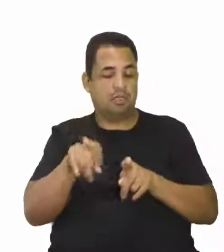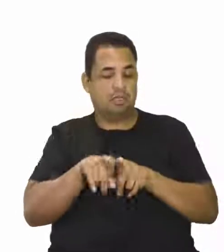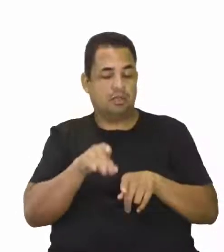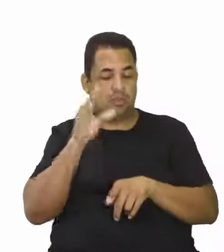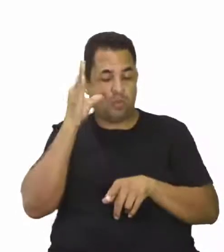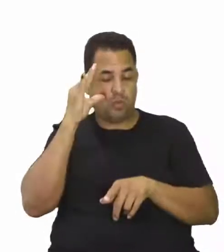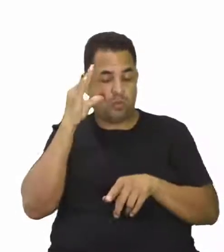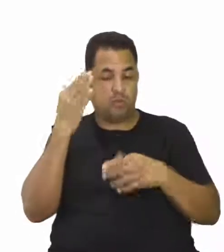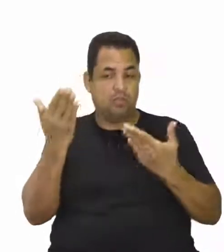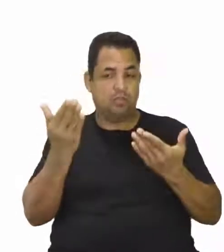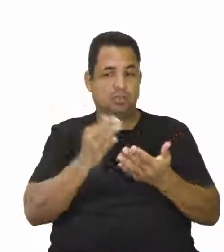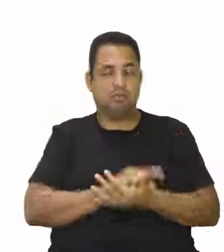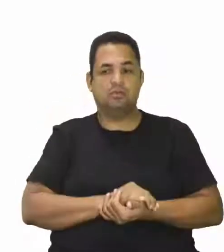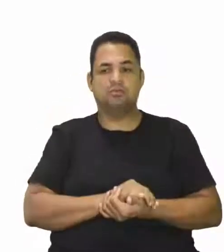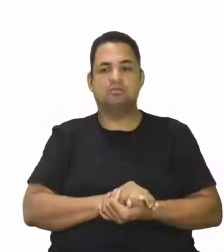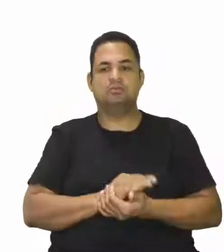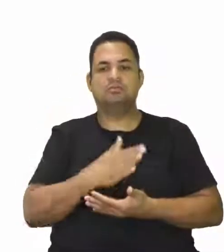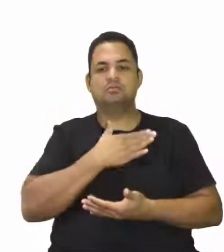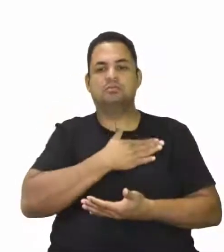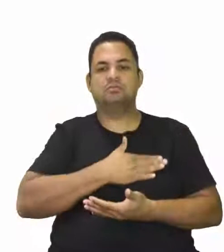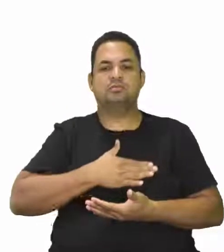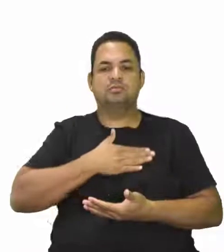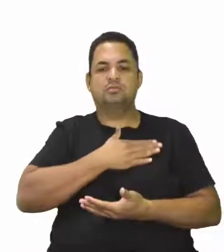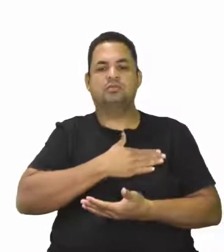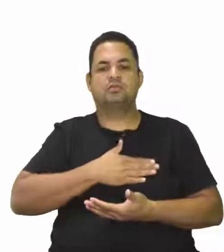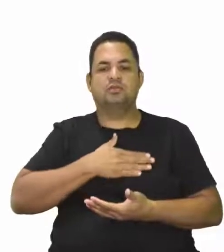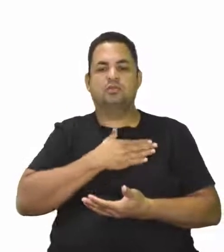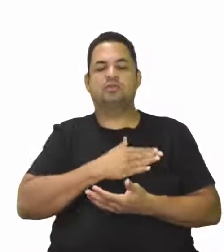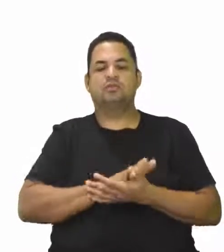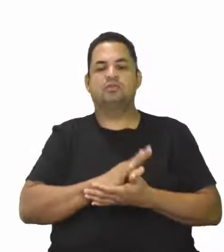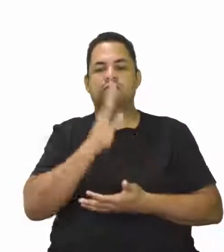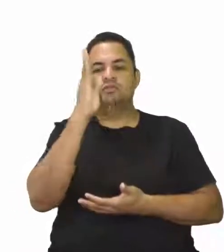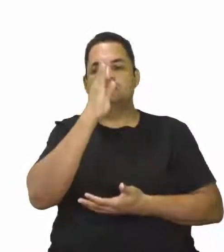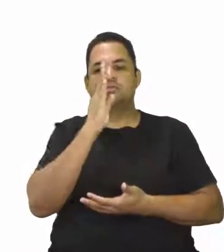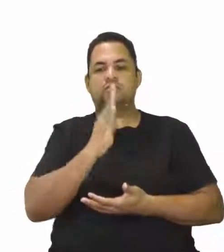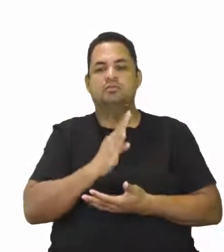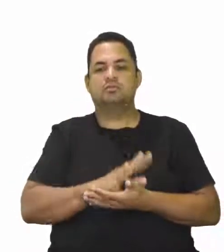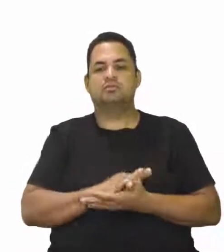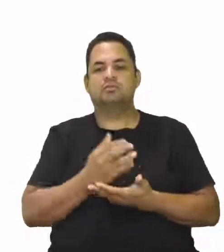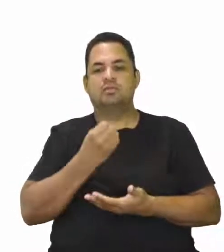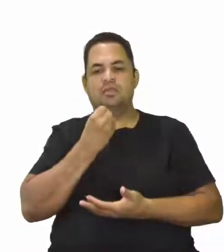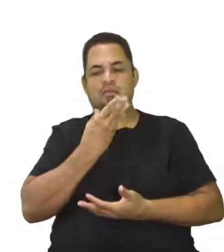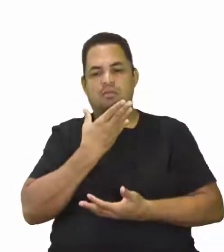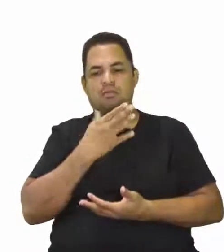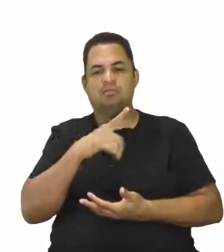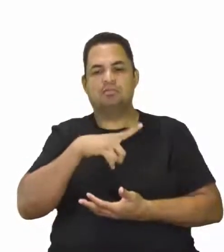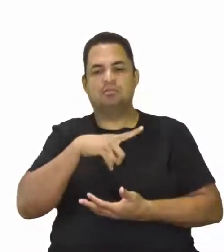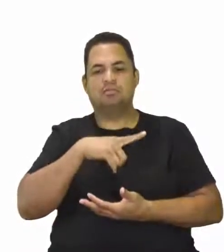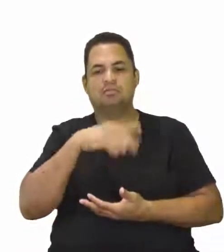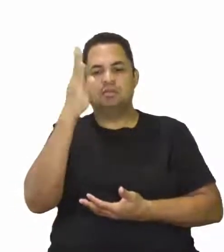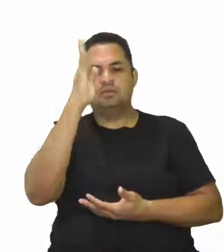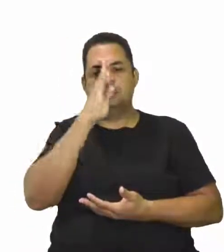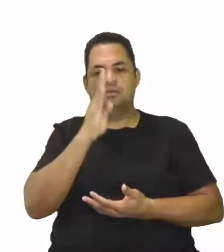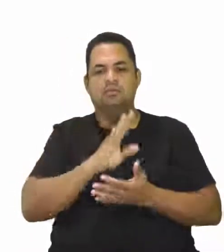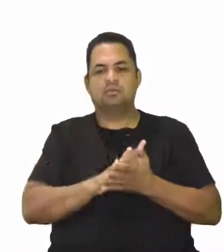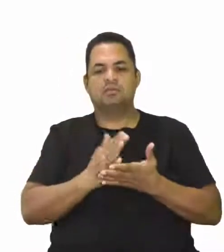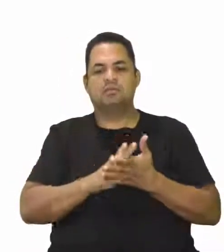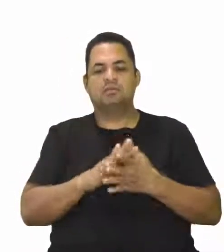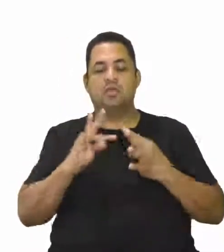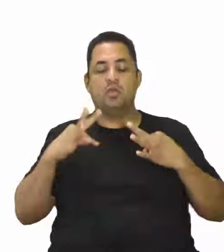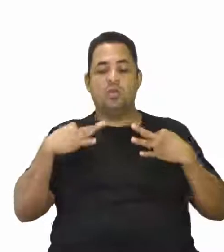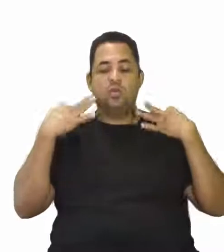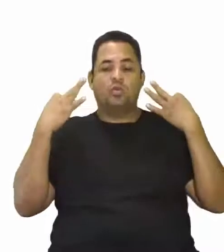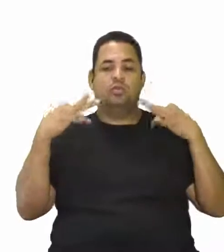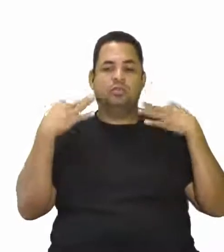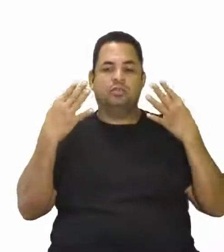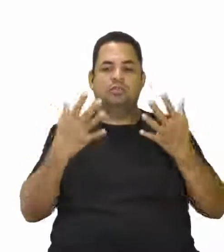tão curiosidade, é que eles gostam muito dos brasileiros. Para eles é muito bom ter brasileiros como turistas